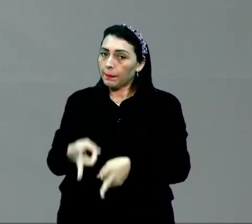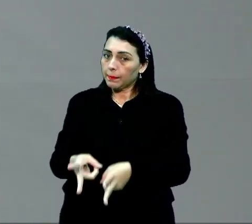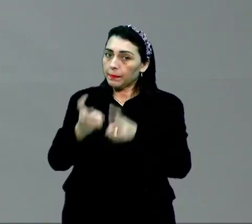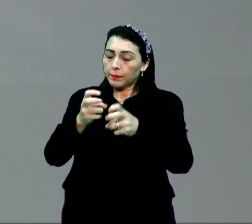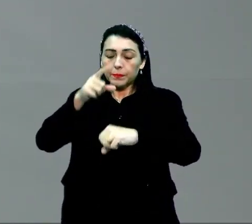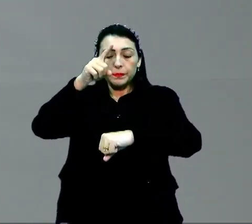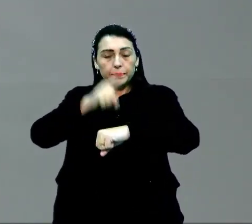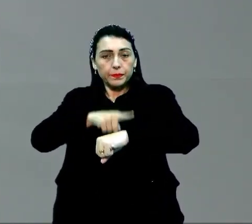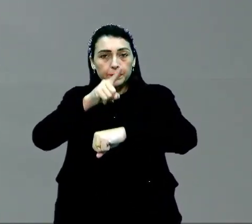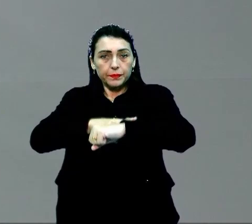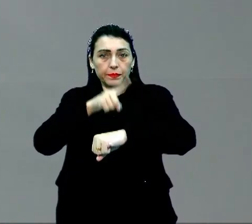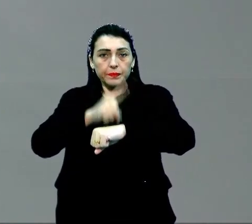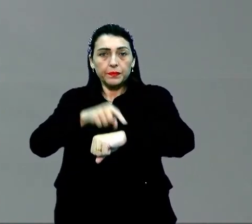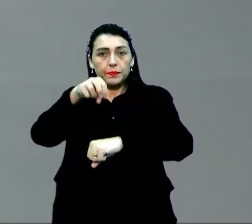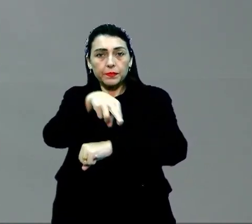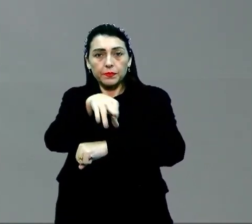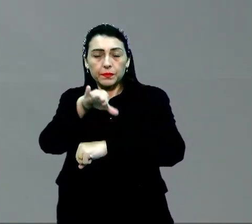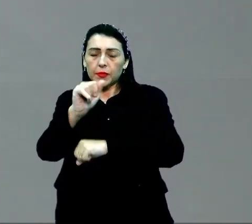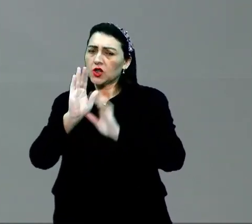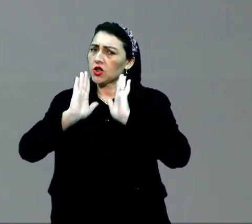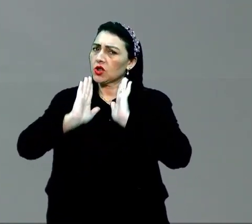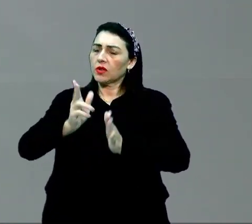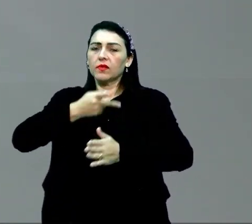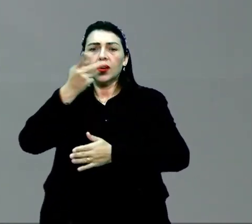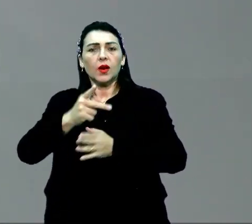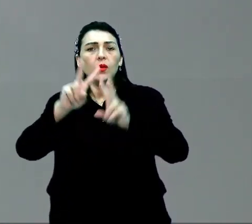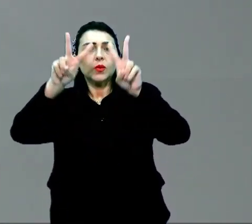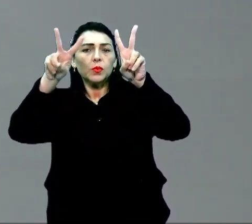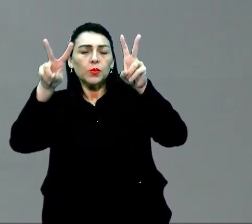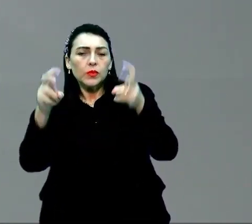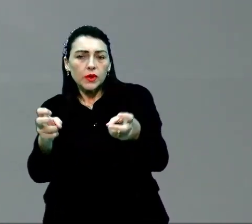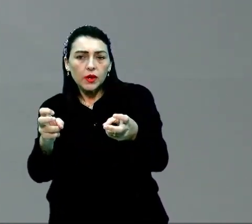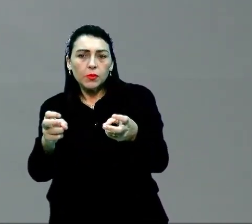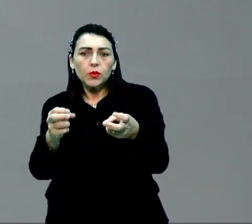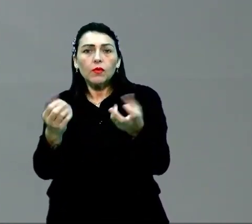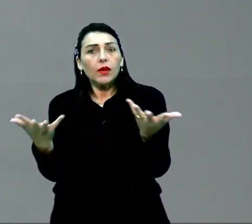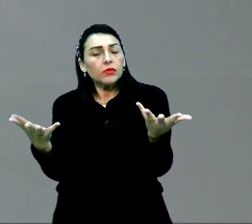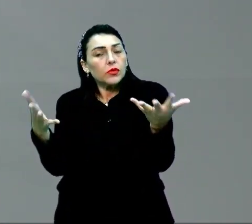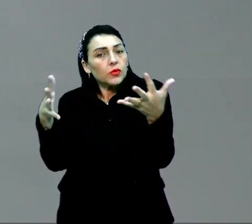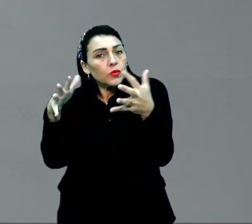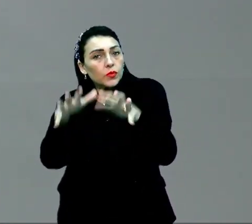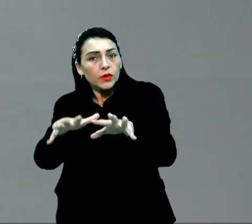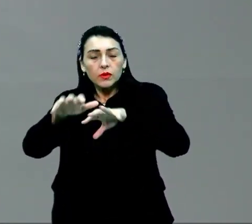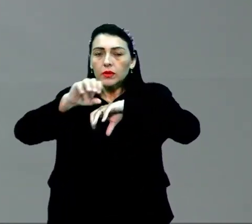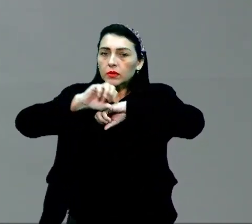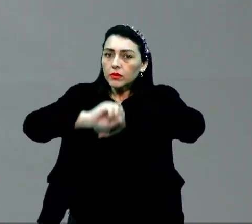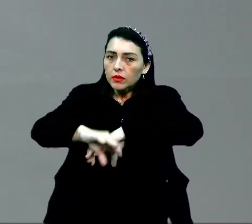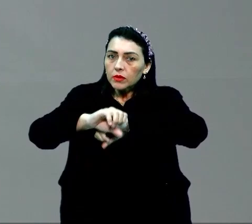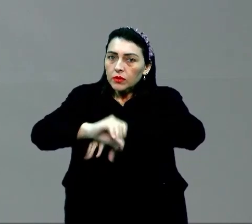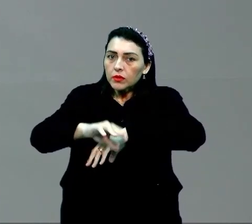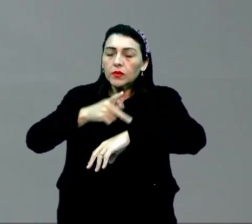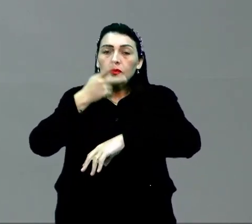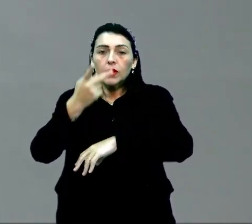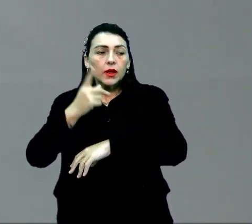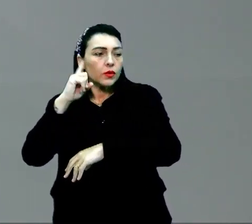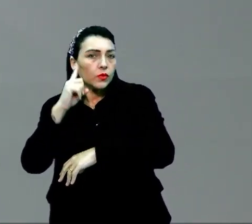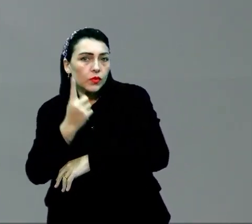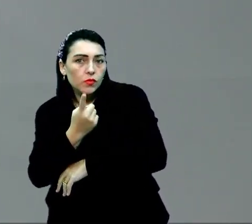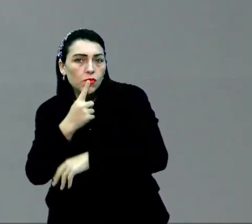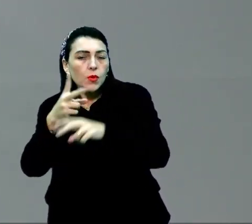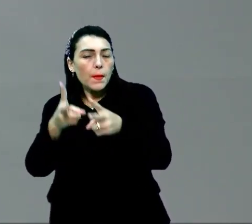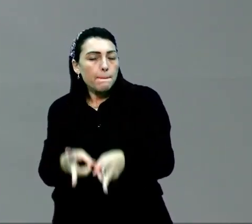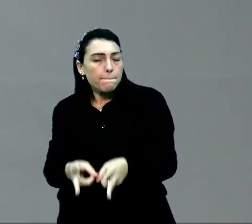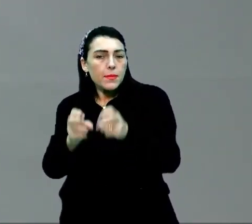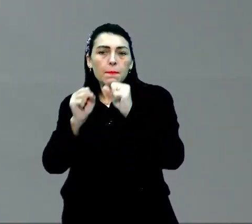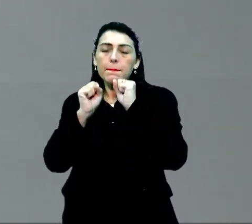nesse momento, a Maria Fernanda já falou sobre o tema, estou falando de inclusão educacional, estou falando do surdo. Observe